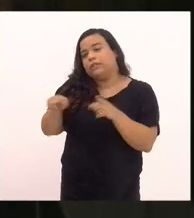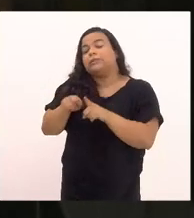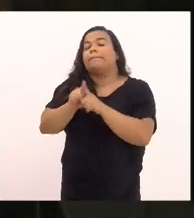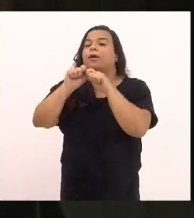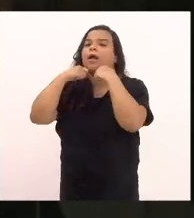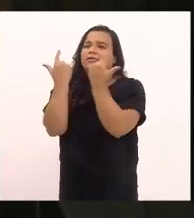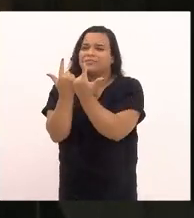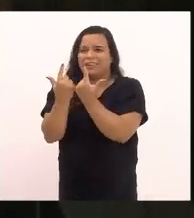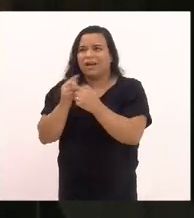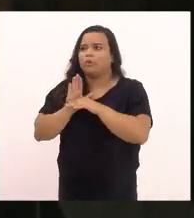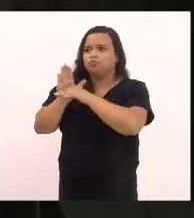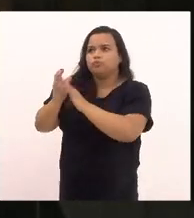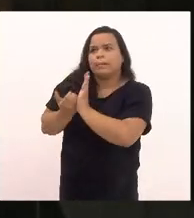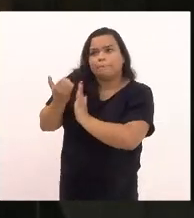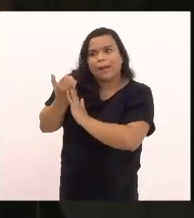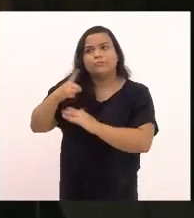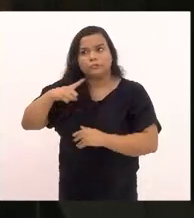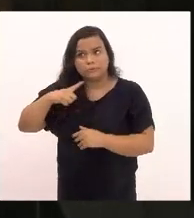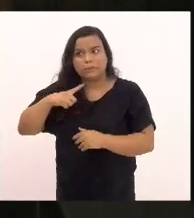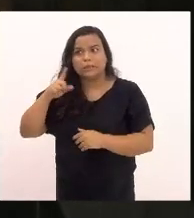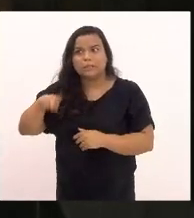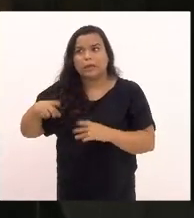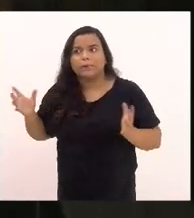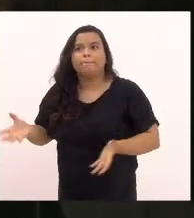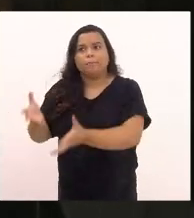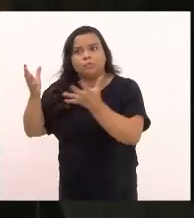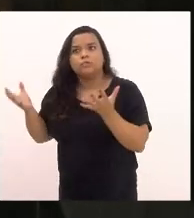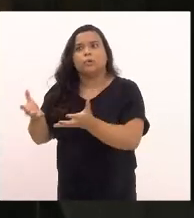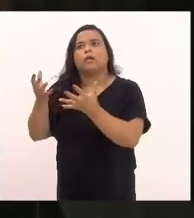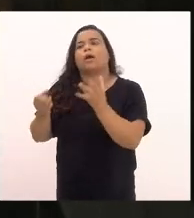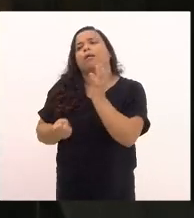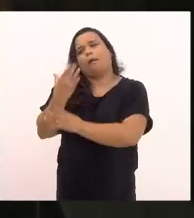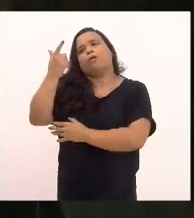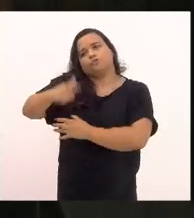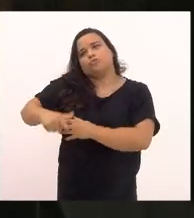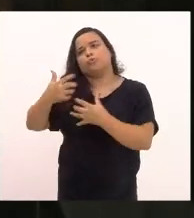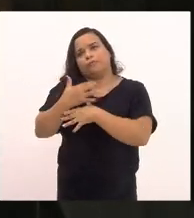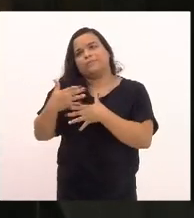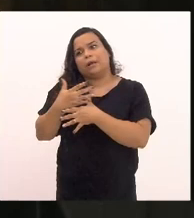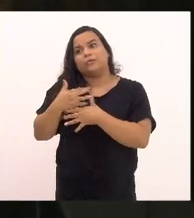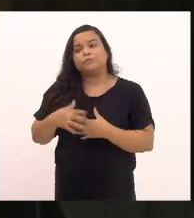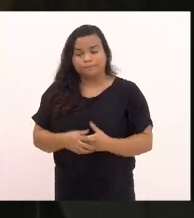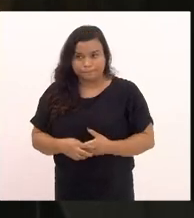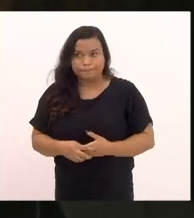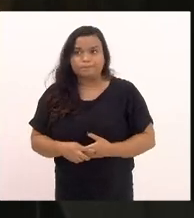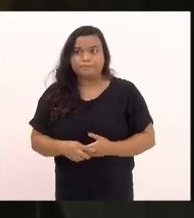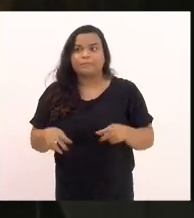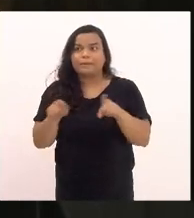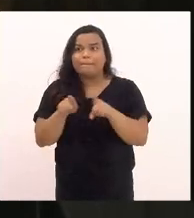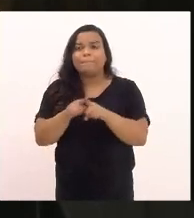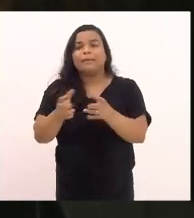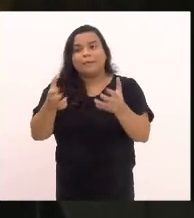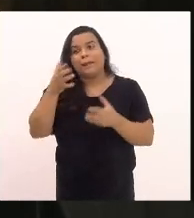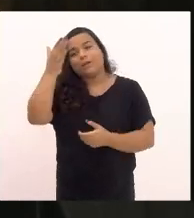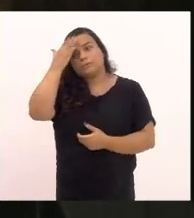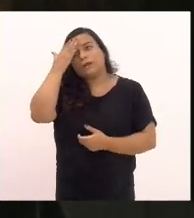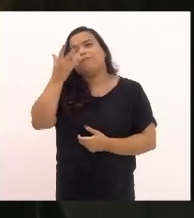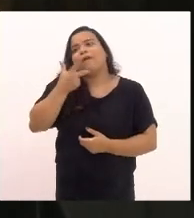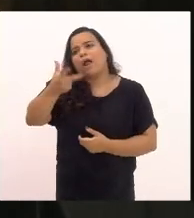a gente considera fundamental para impulsionar a reconstrução da cidade. Mas eu também quero falar, senhor